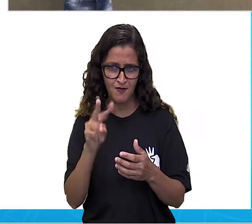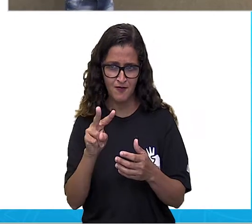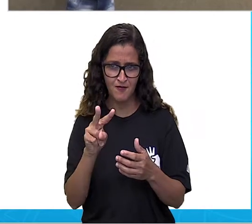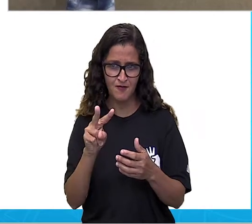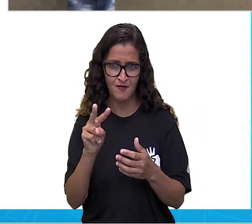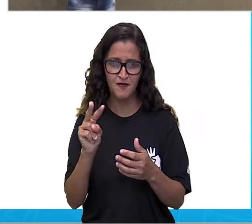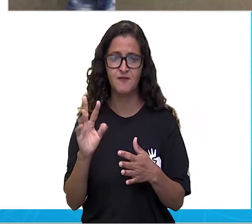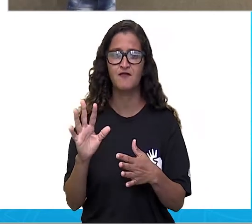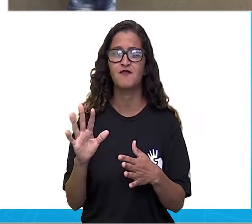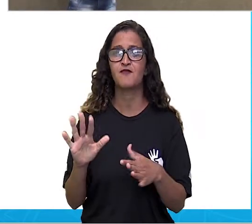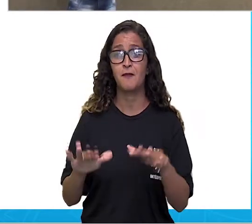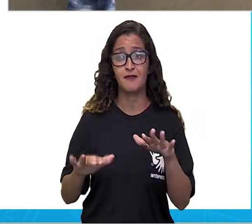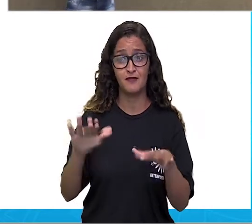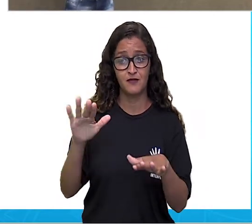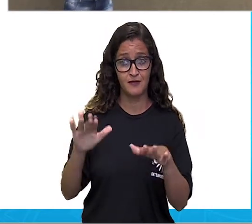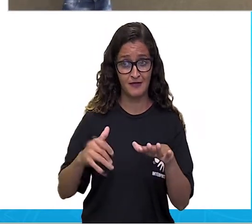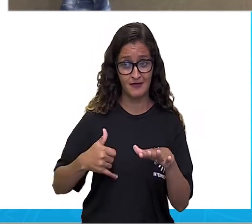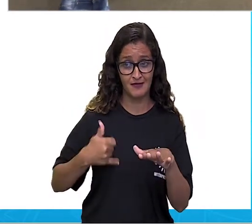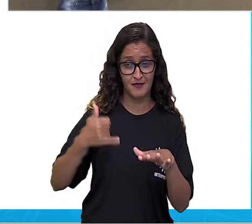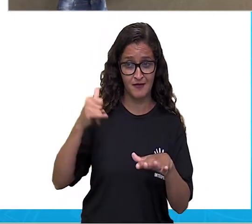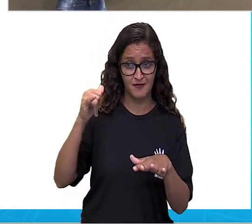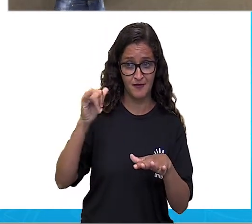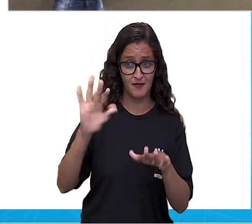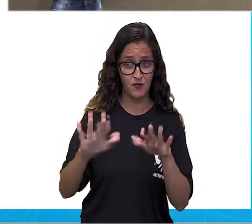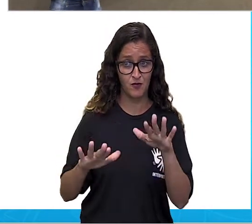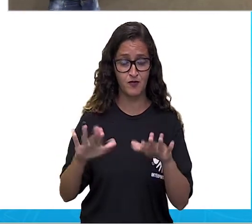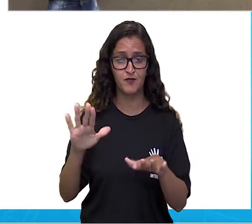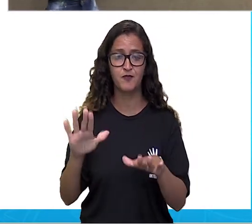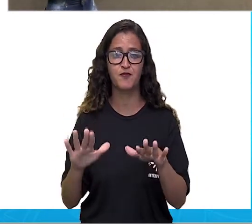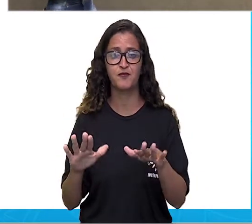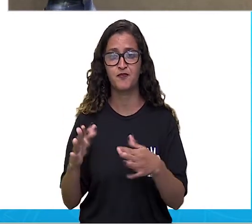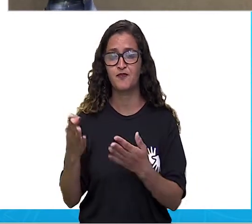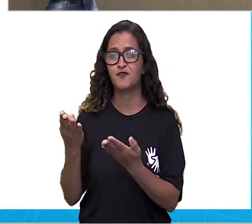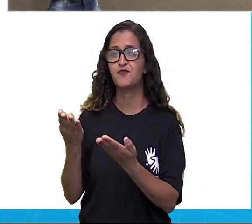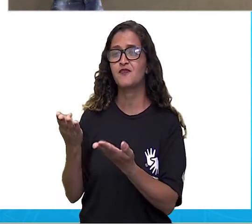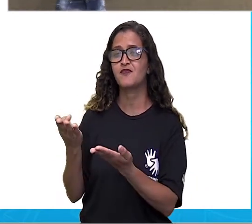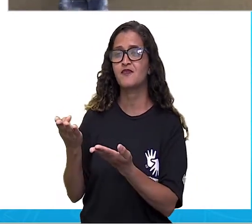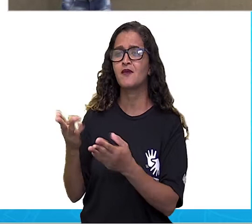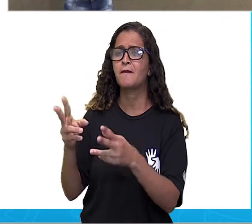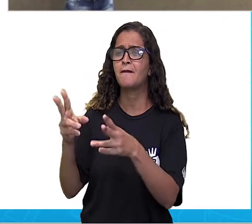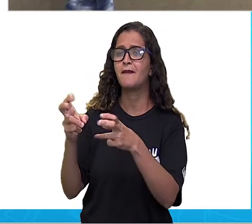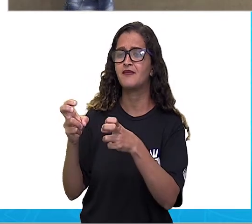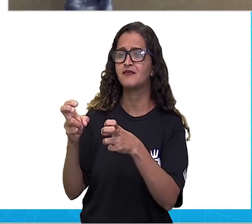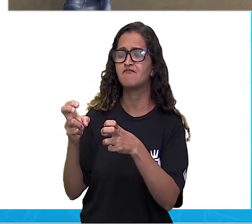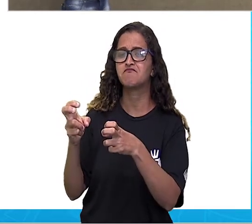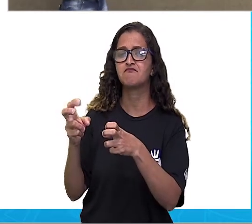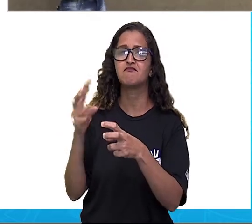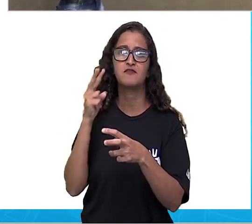são mais ou menos da mesma idade, não é?